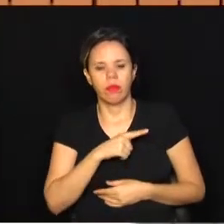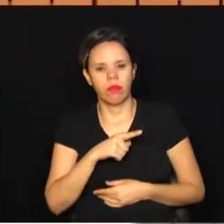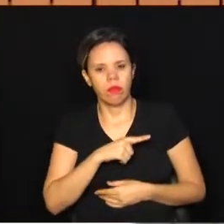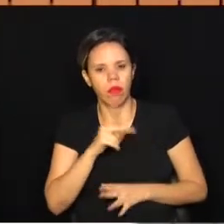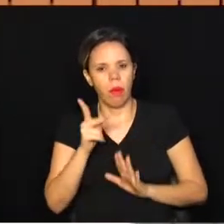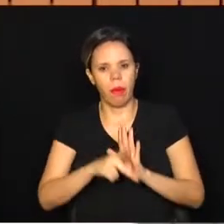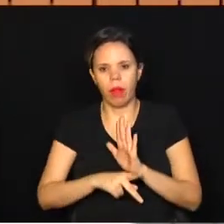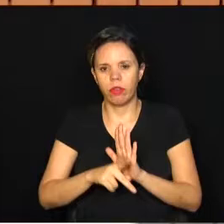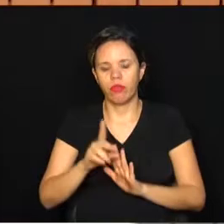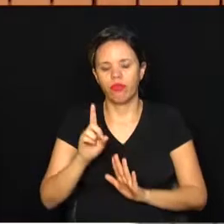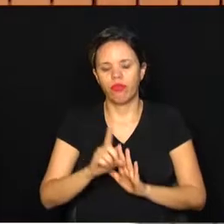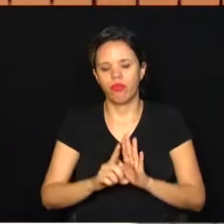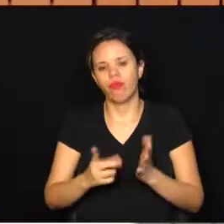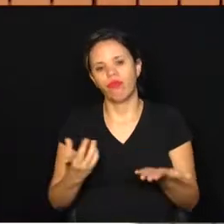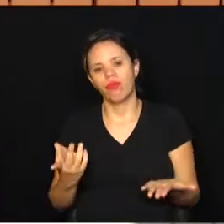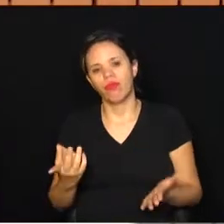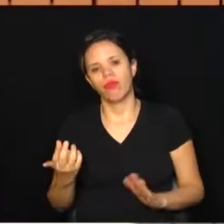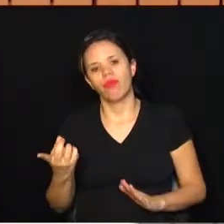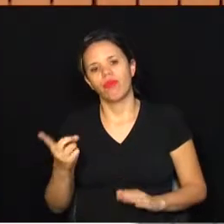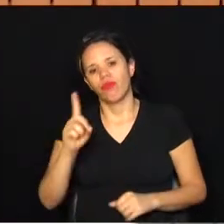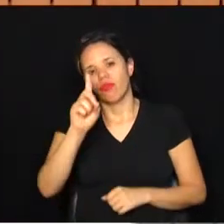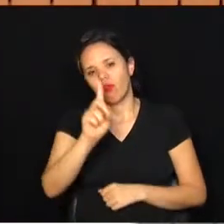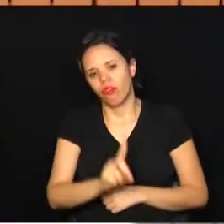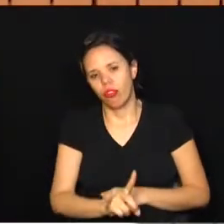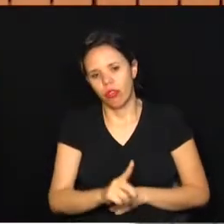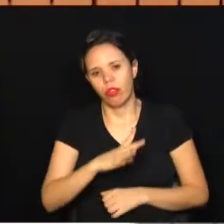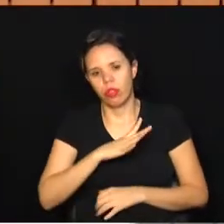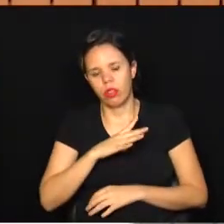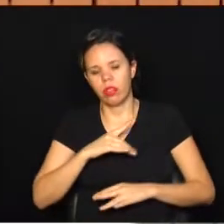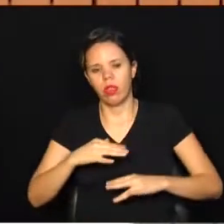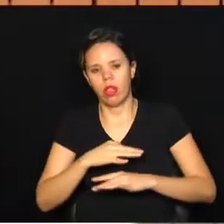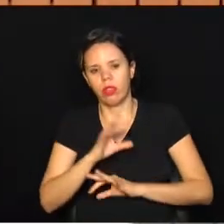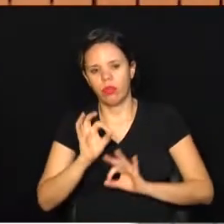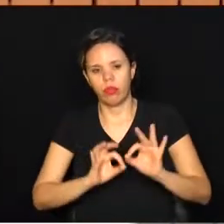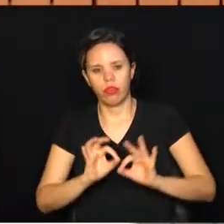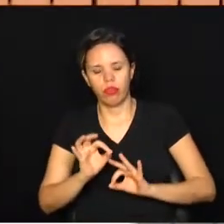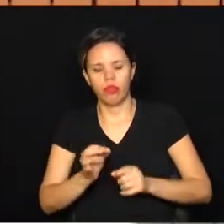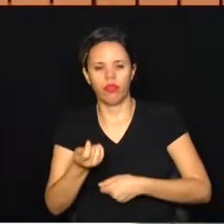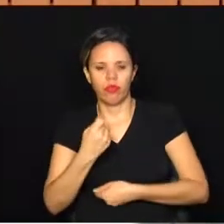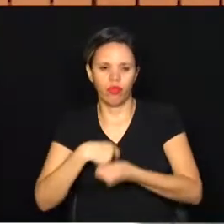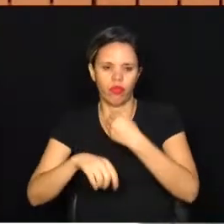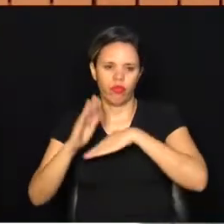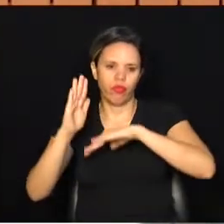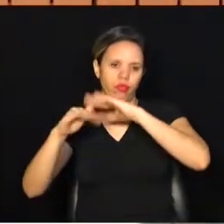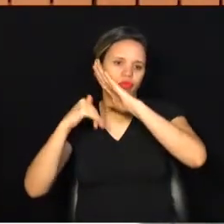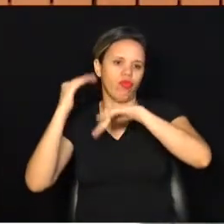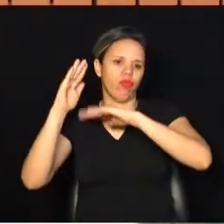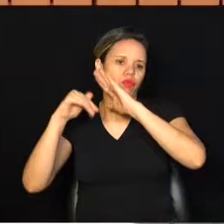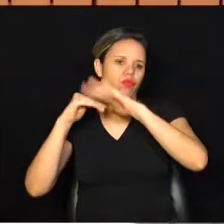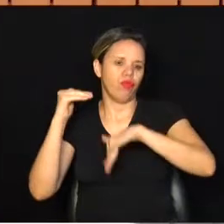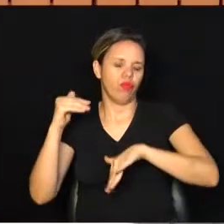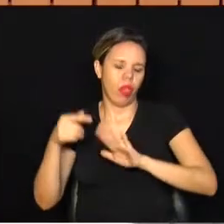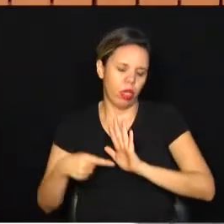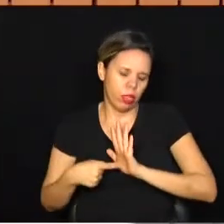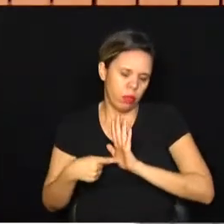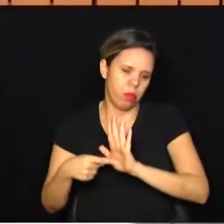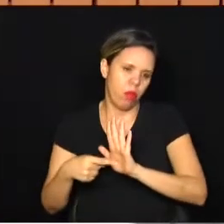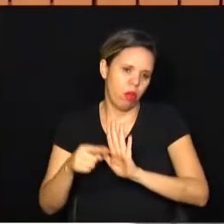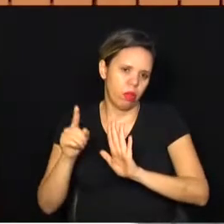plano diretor da cidade, não é? Que é o vetor de desenvolvimento, assim, que aponta, não